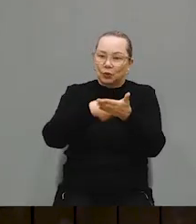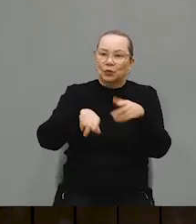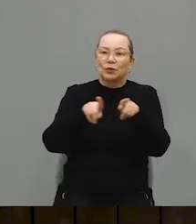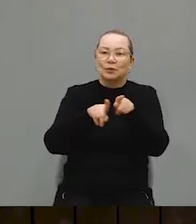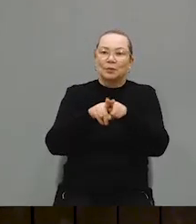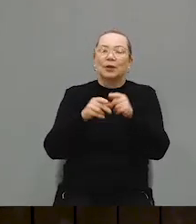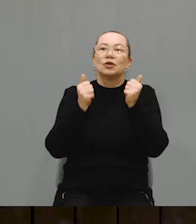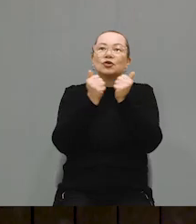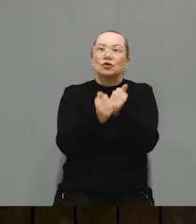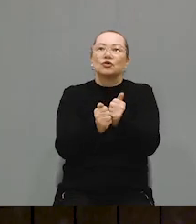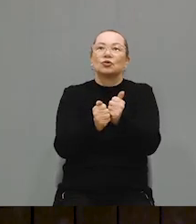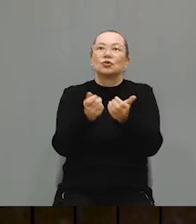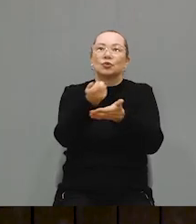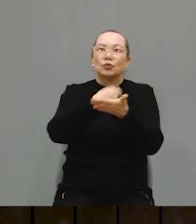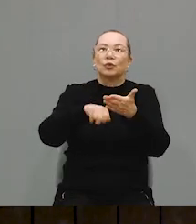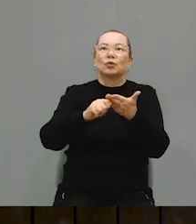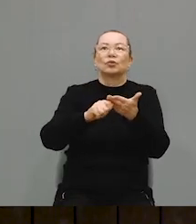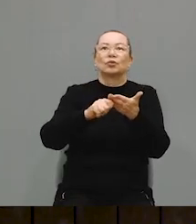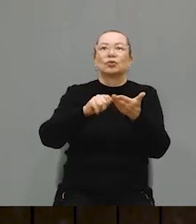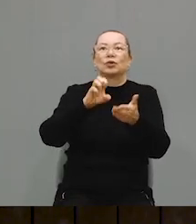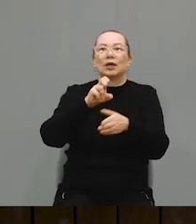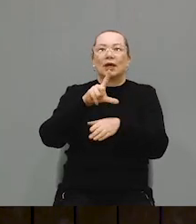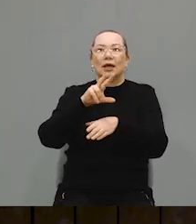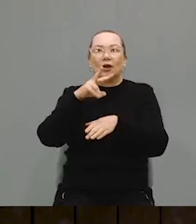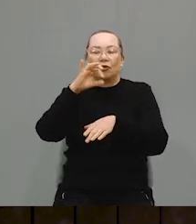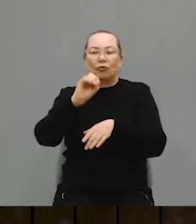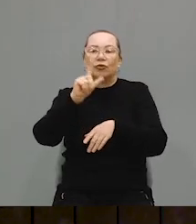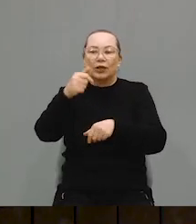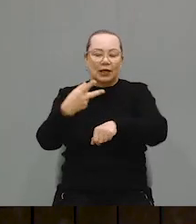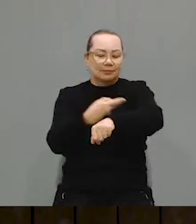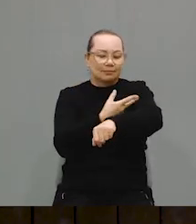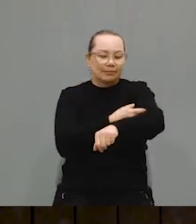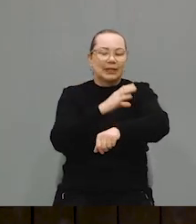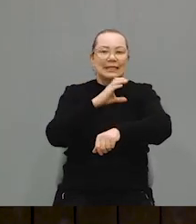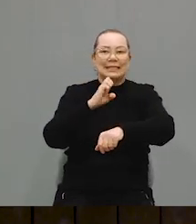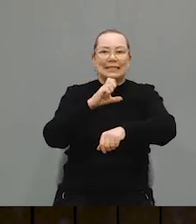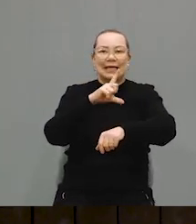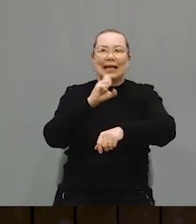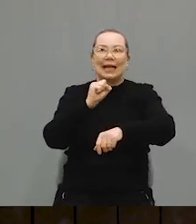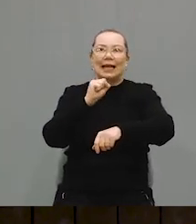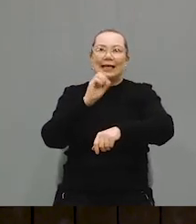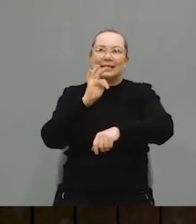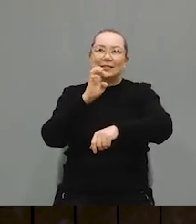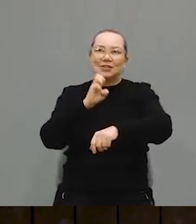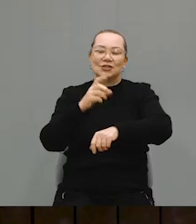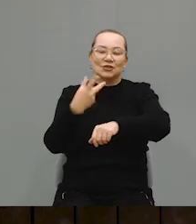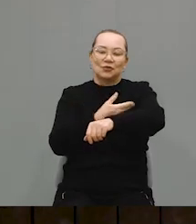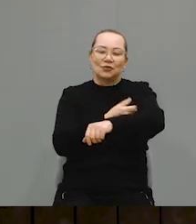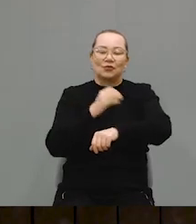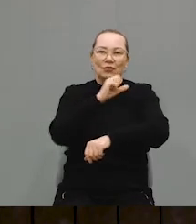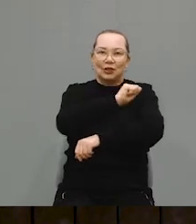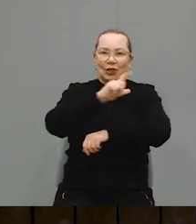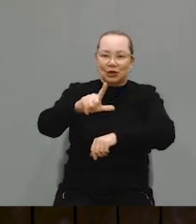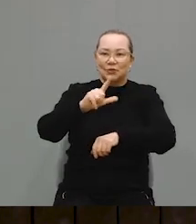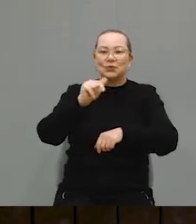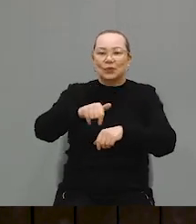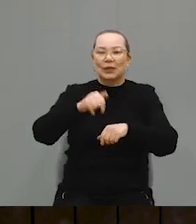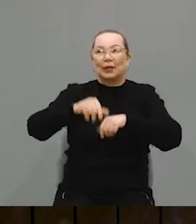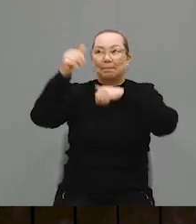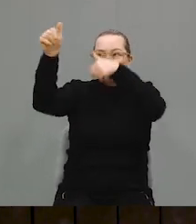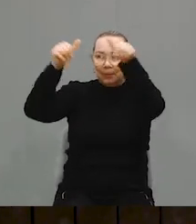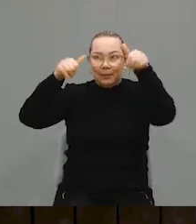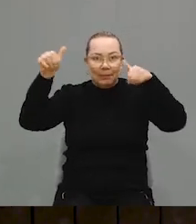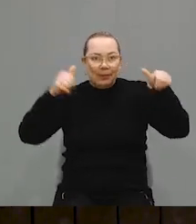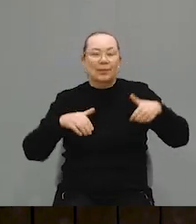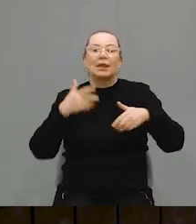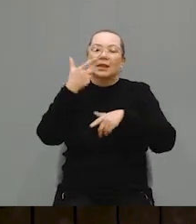que é o escritor aqui da obra, Celeste a Ovelha Azul, que dá também tema a essa exposição aqui, de novo,